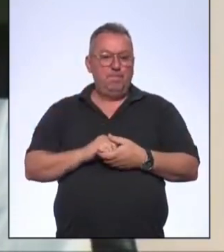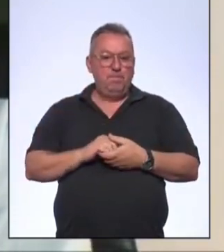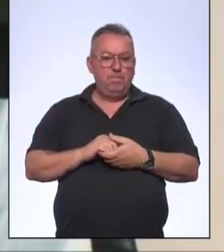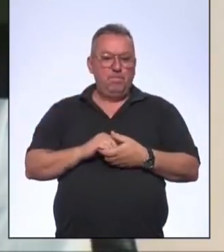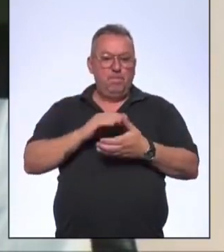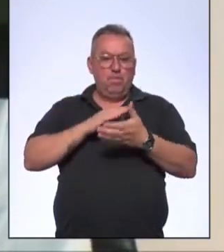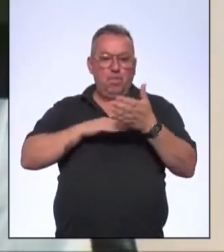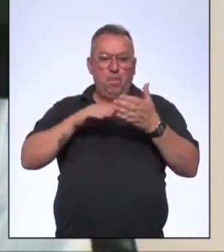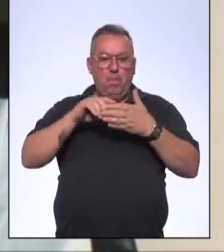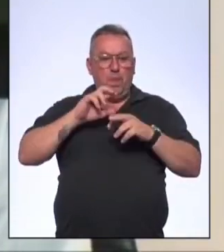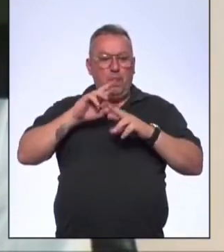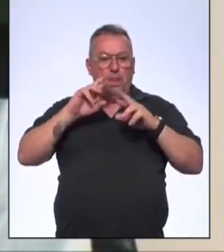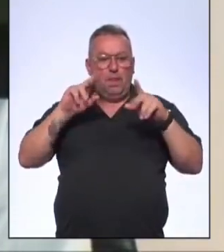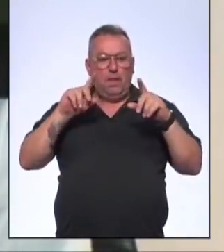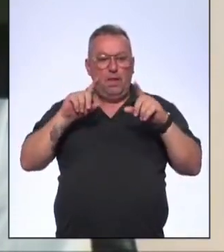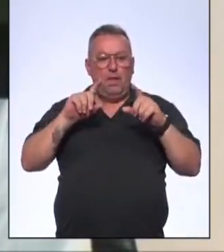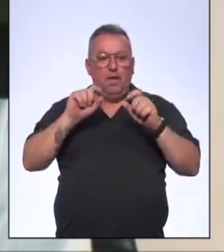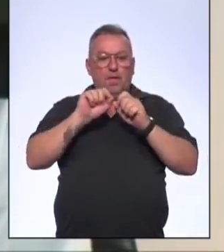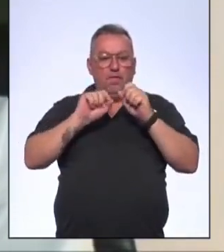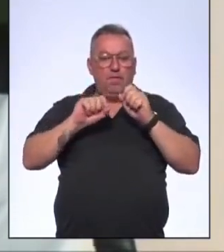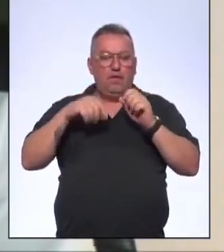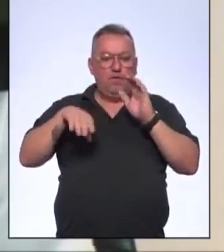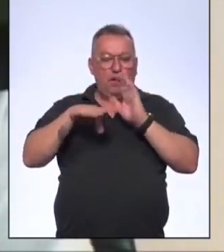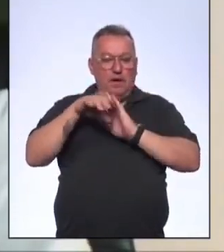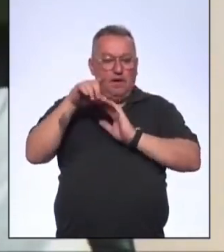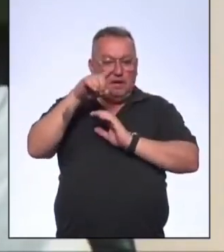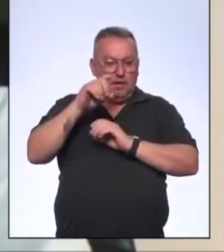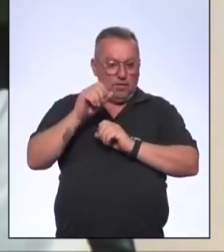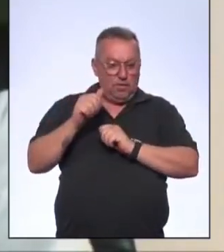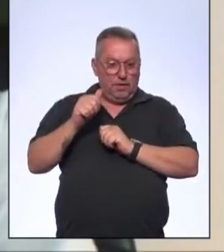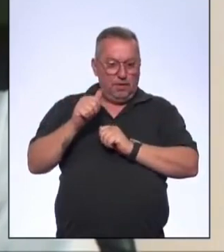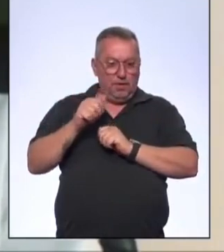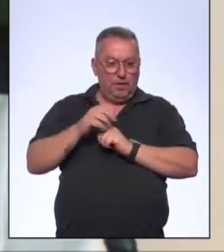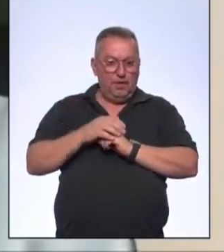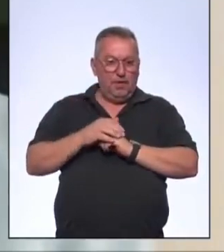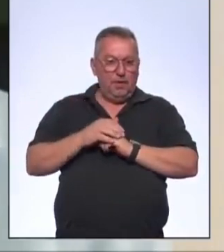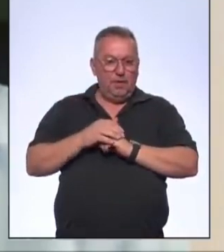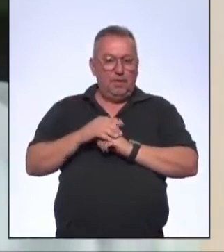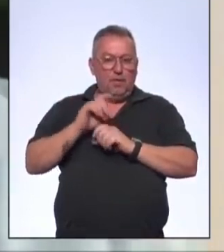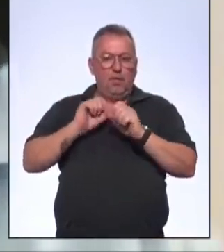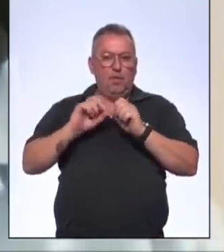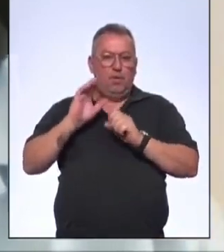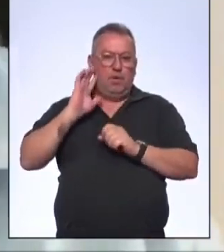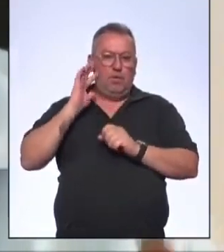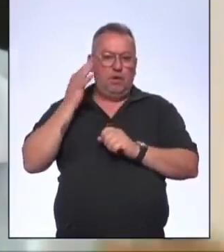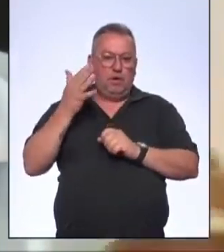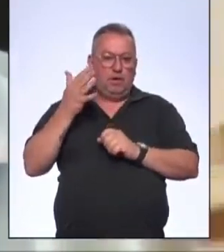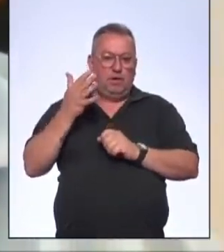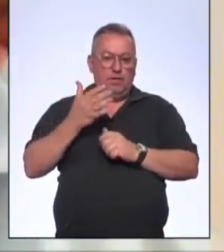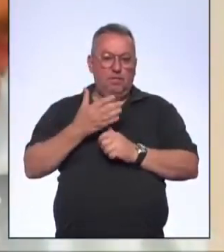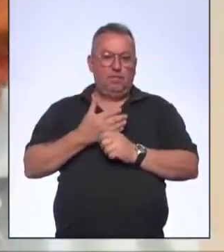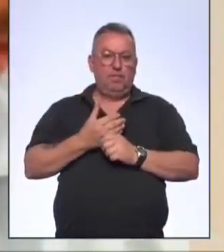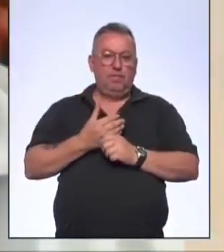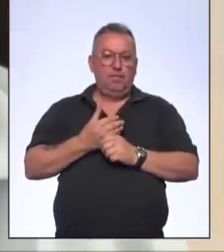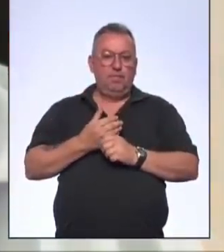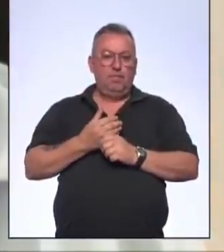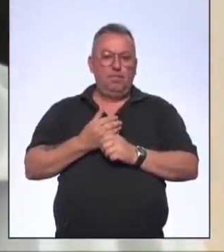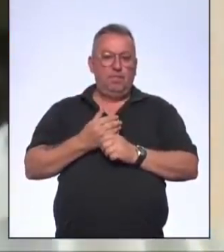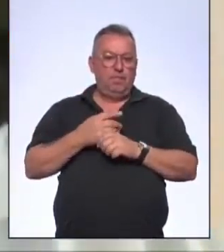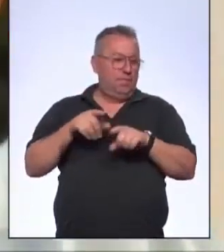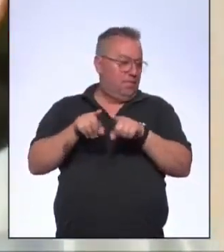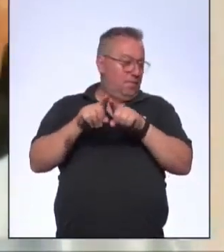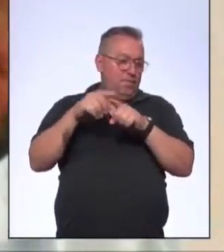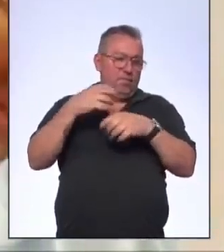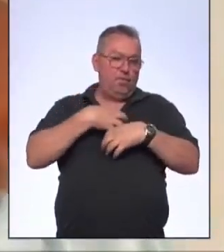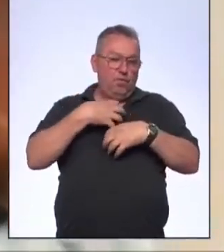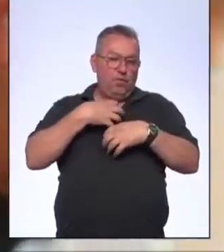o resto vai vir daqui, tudo bem? Então, o que acontece? O sistema nervoso central,